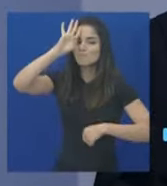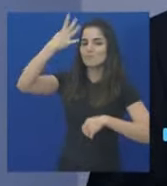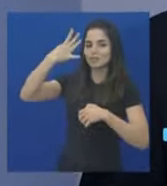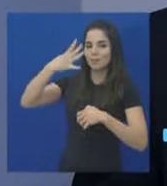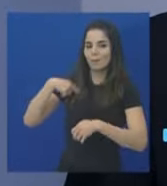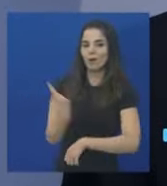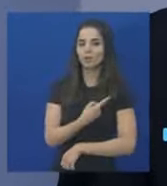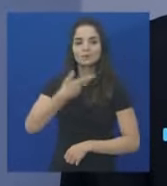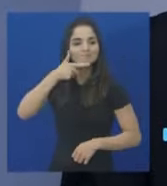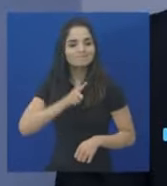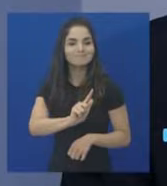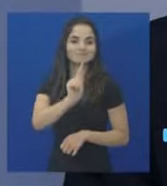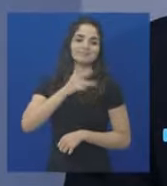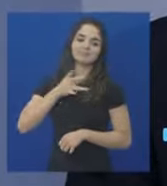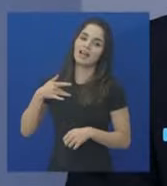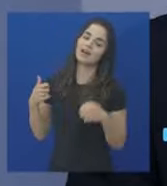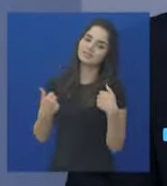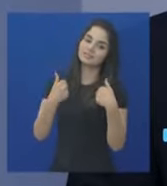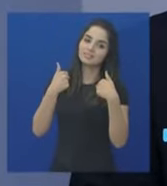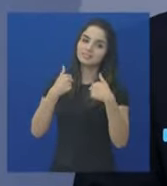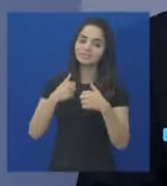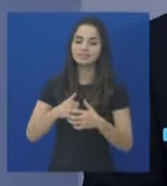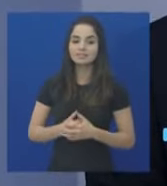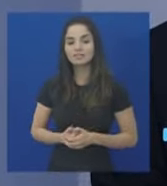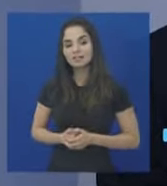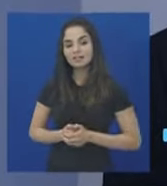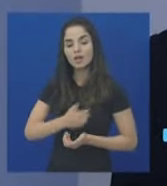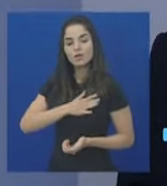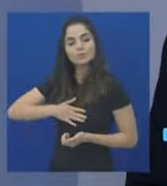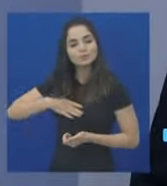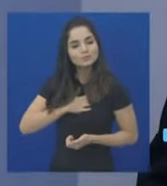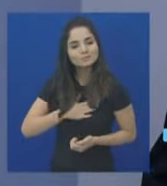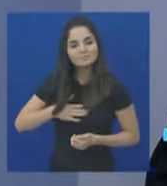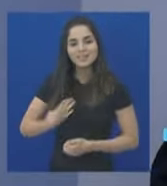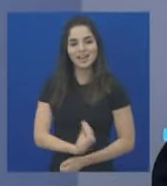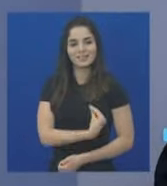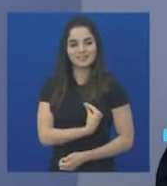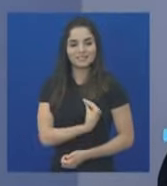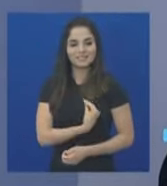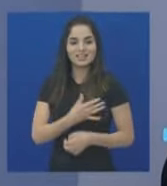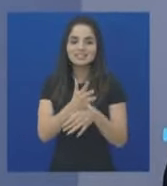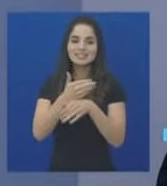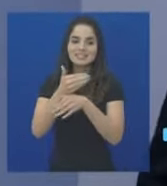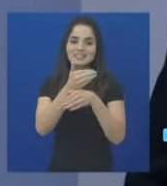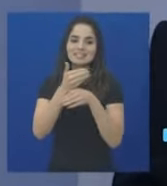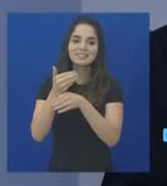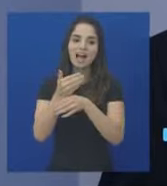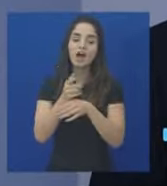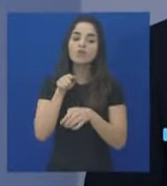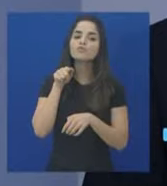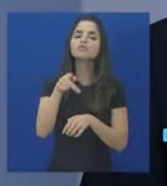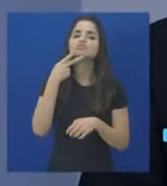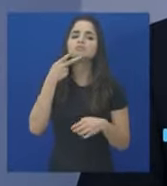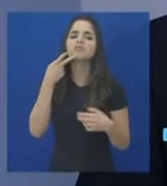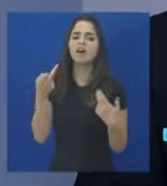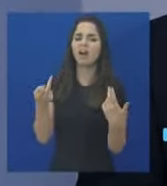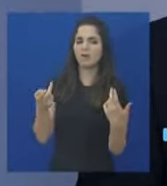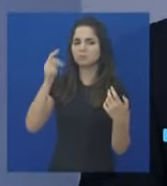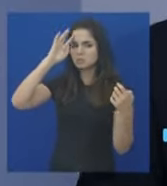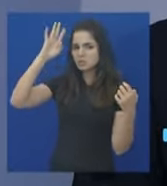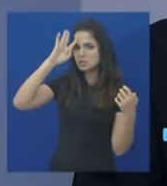possamos ter saúde de qualidade. Gostaria muito de viver na cidade citada pelo candidato indeferido